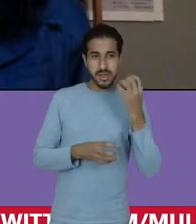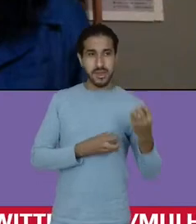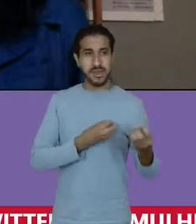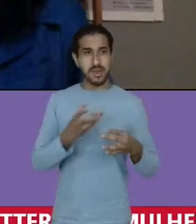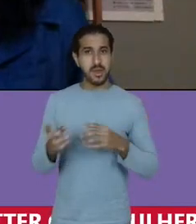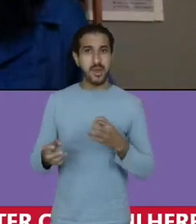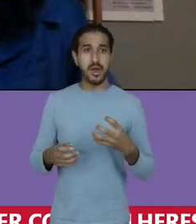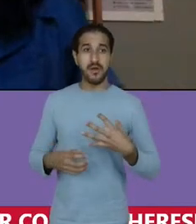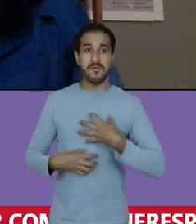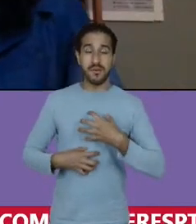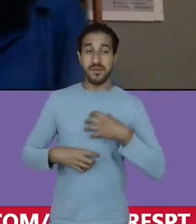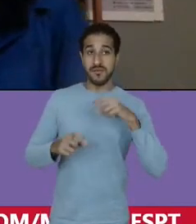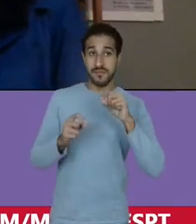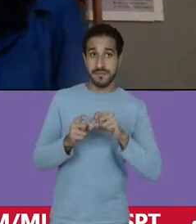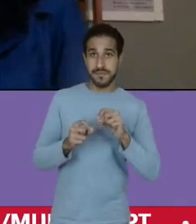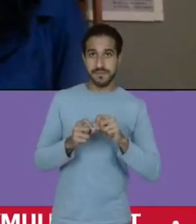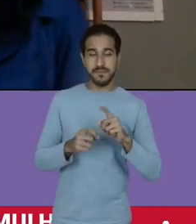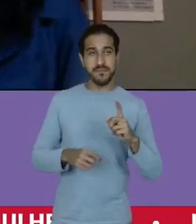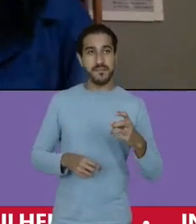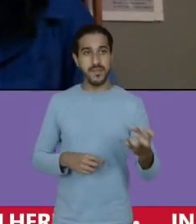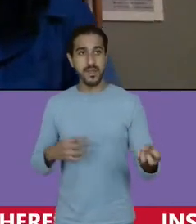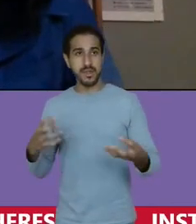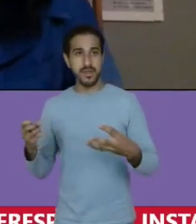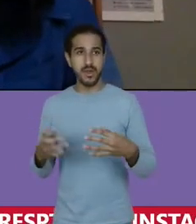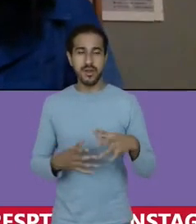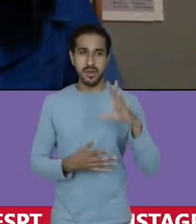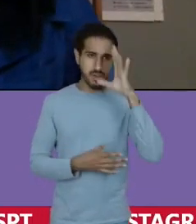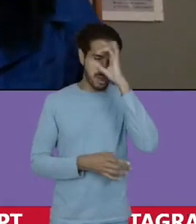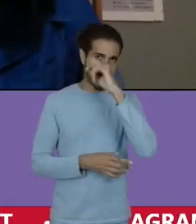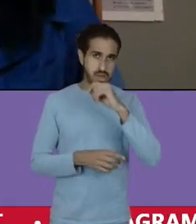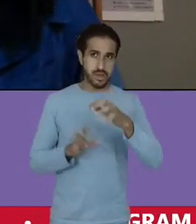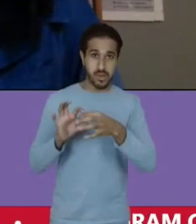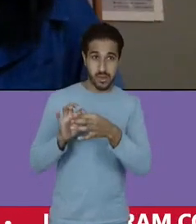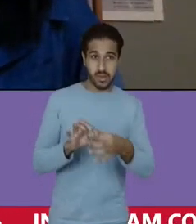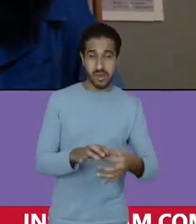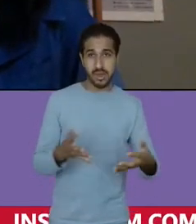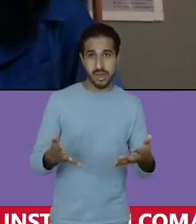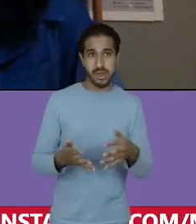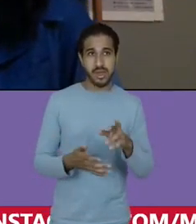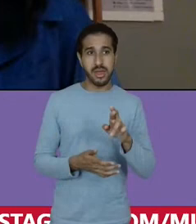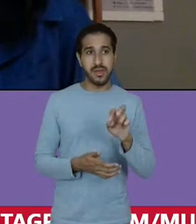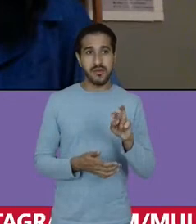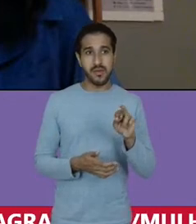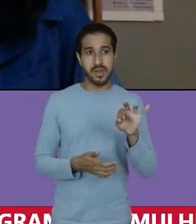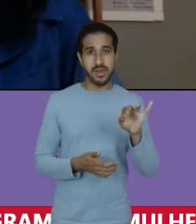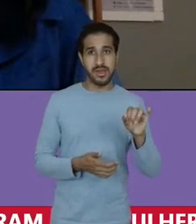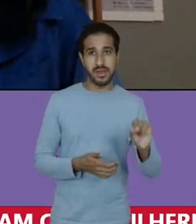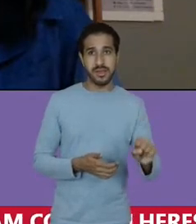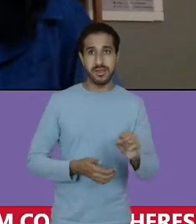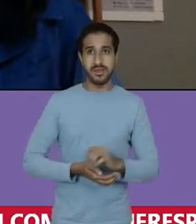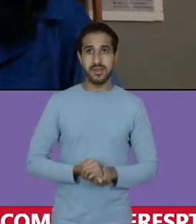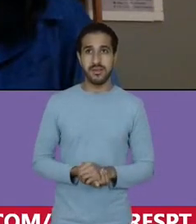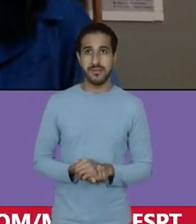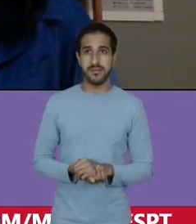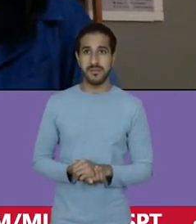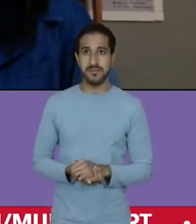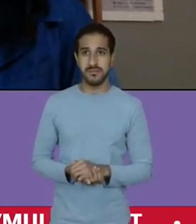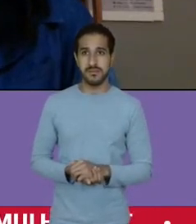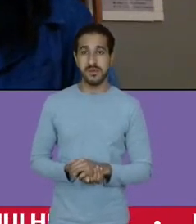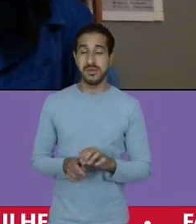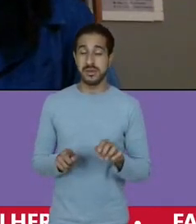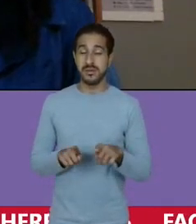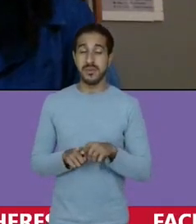novos jeitos de fazer e novas leituras de realidade, revisionistas.